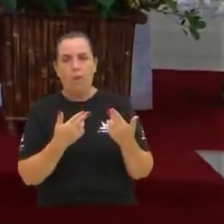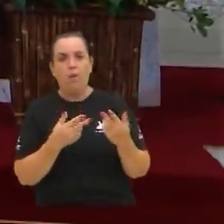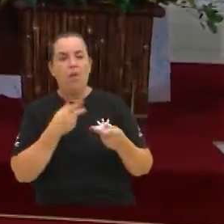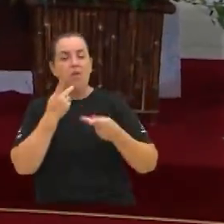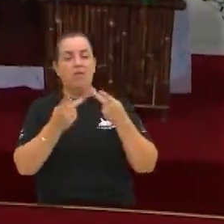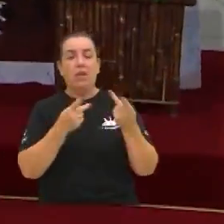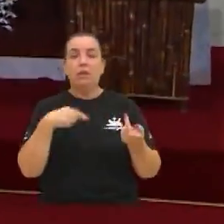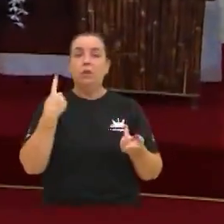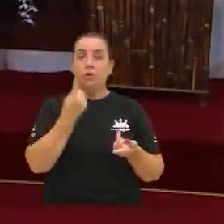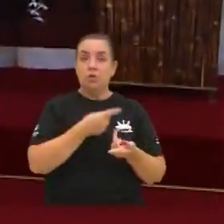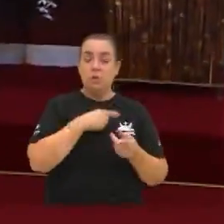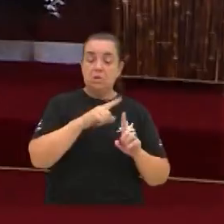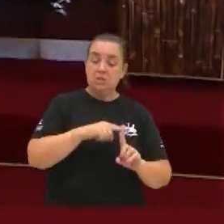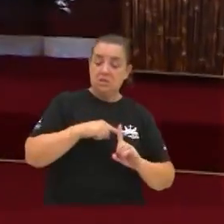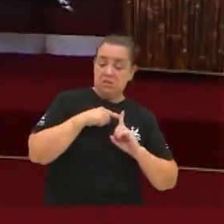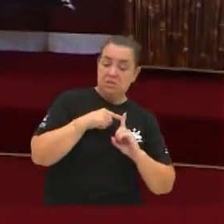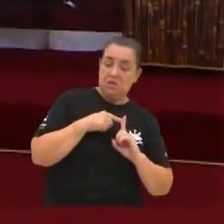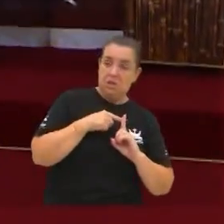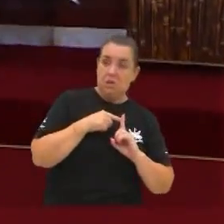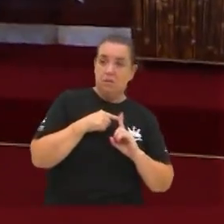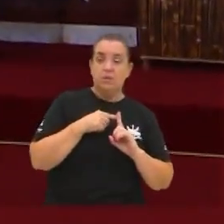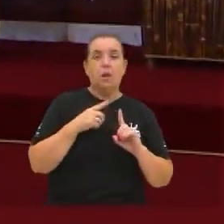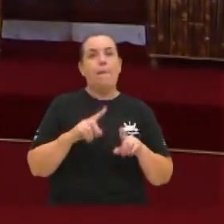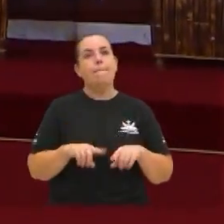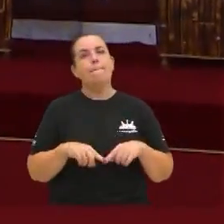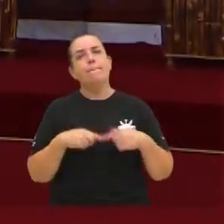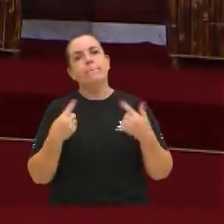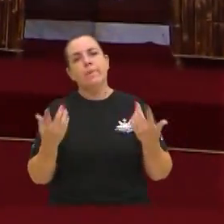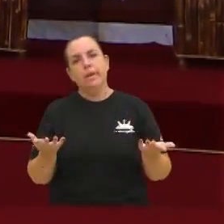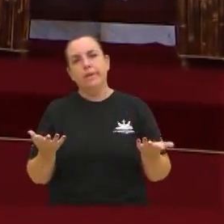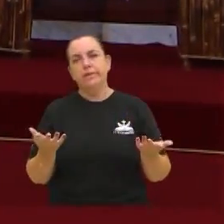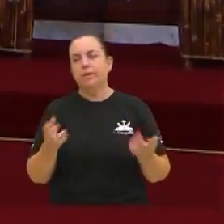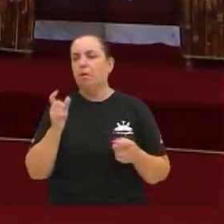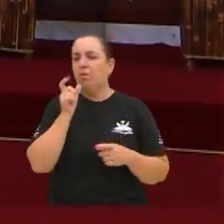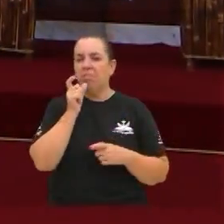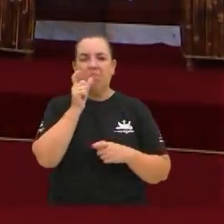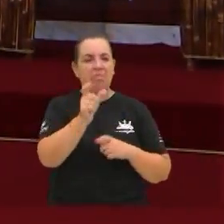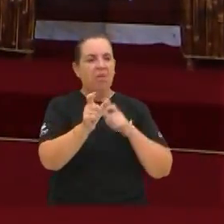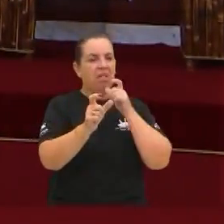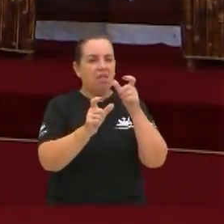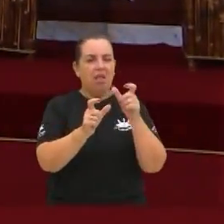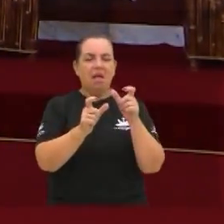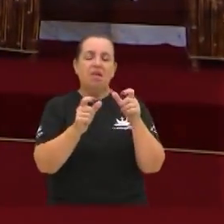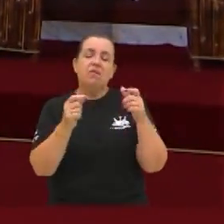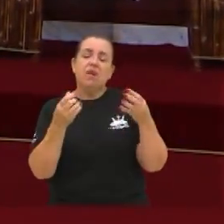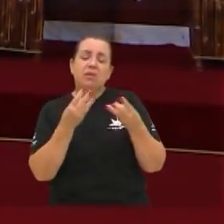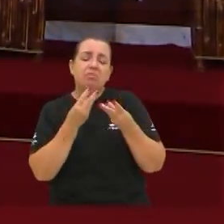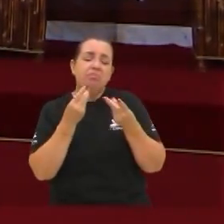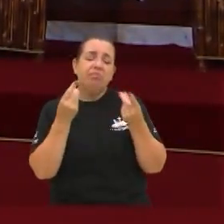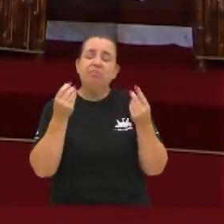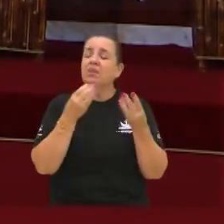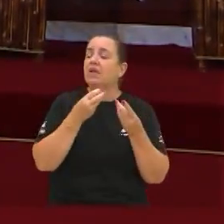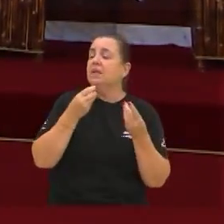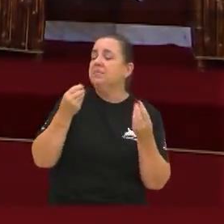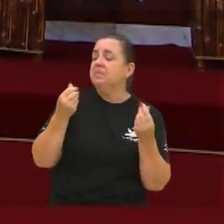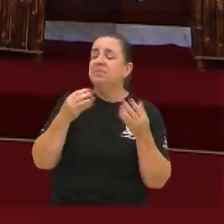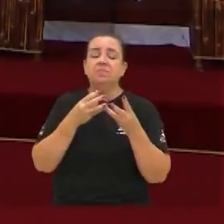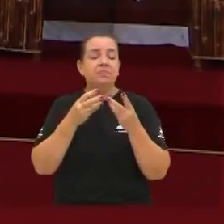dizendo que somos cristãos, com palavras doces nos lábios,